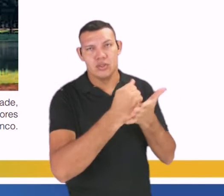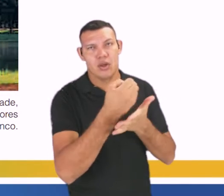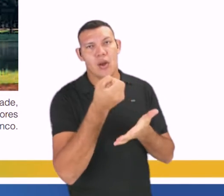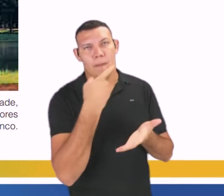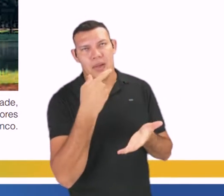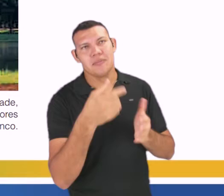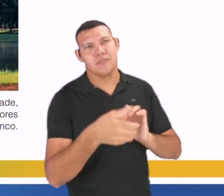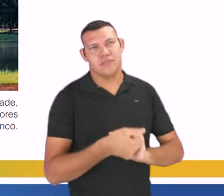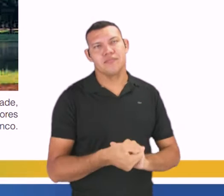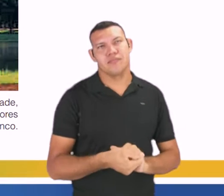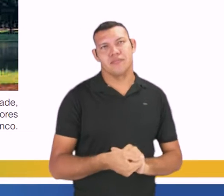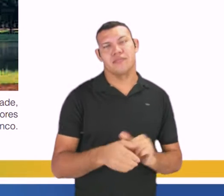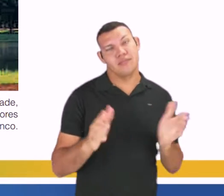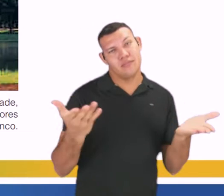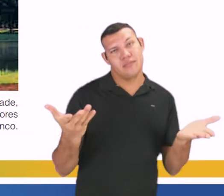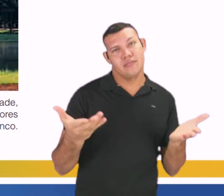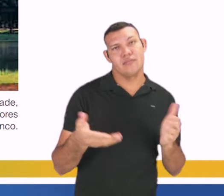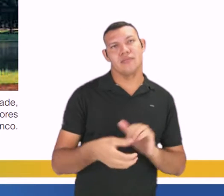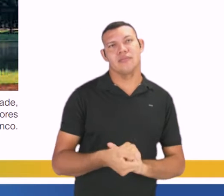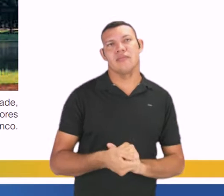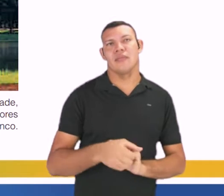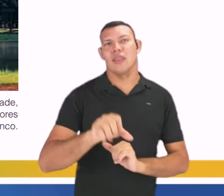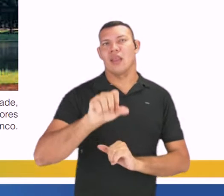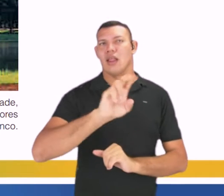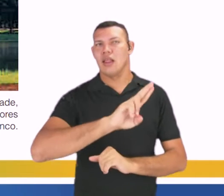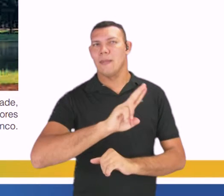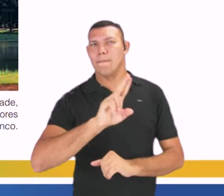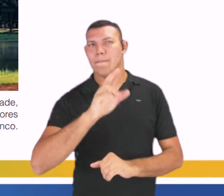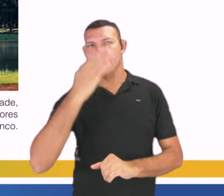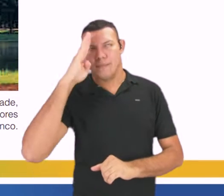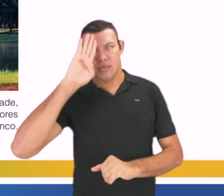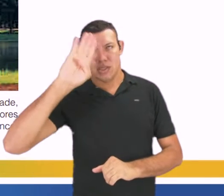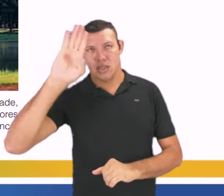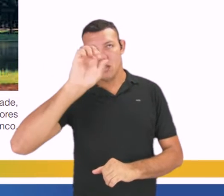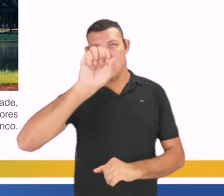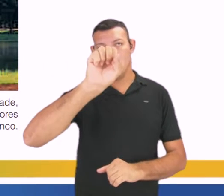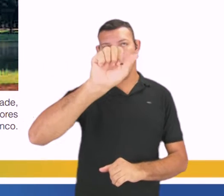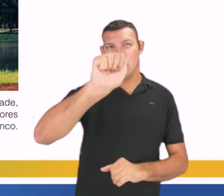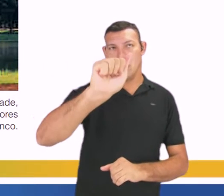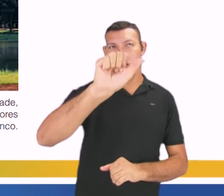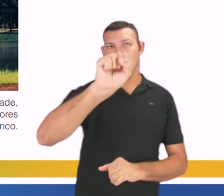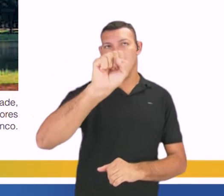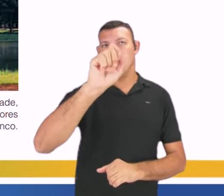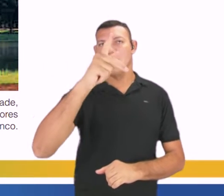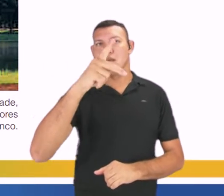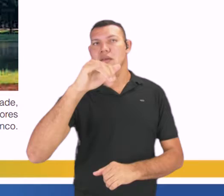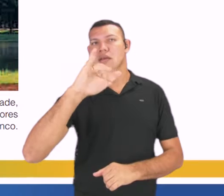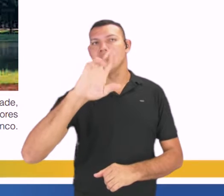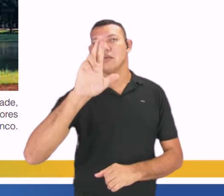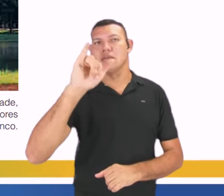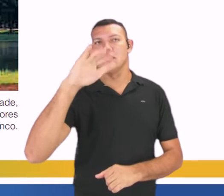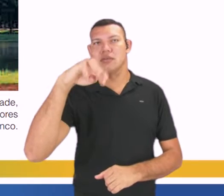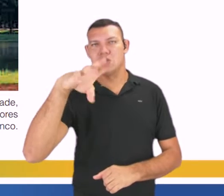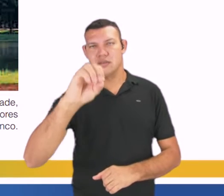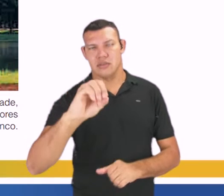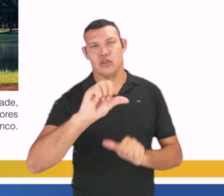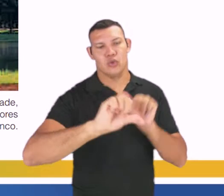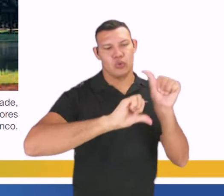como a aspirina e outros medicamentos que têm esse mesmo efeito, ou mudança da